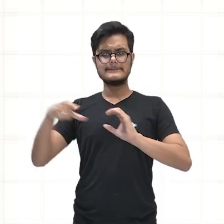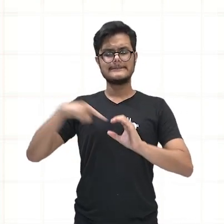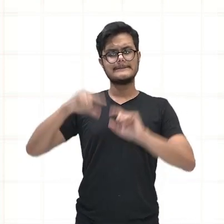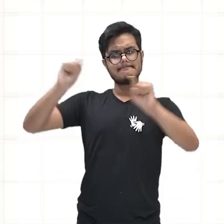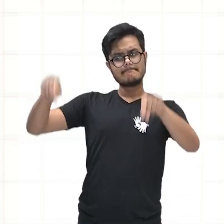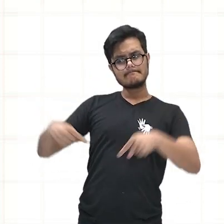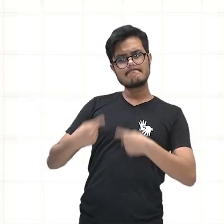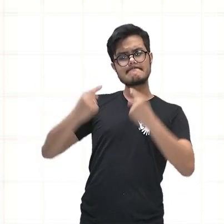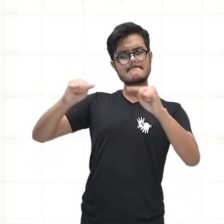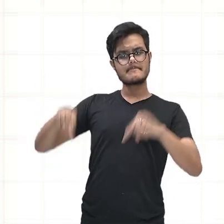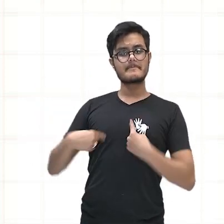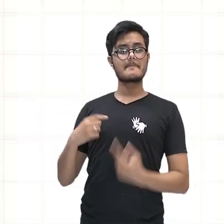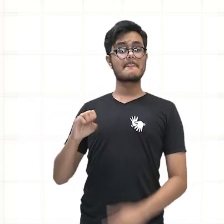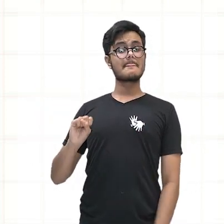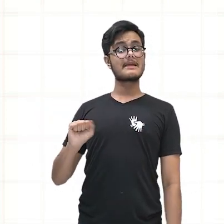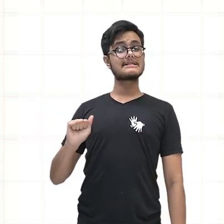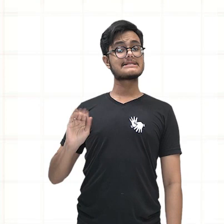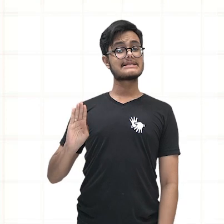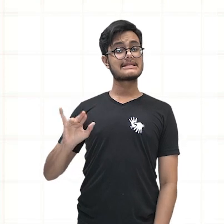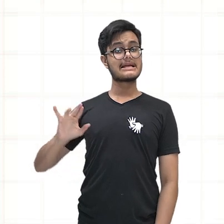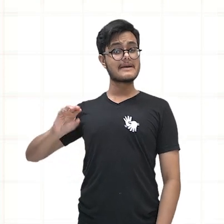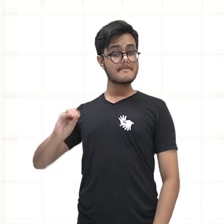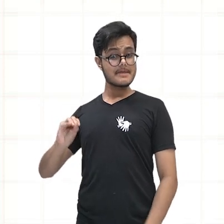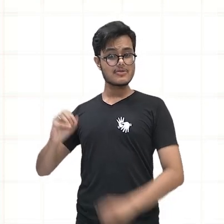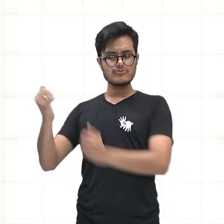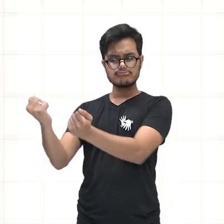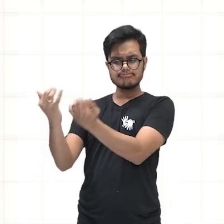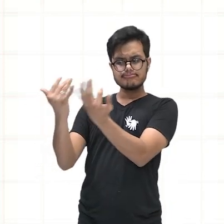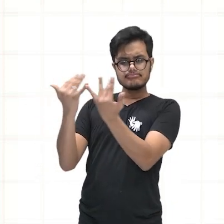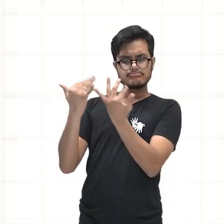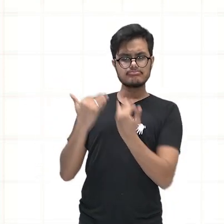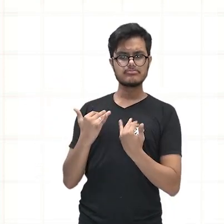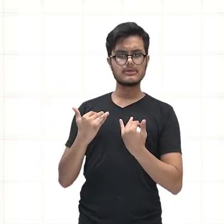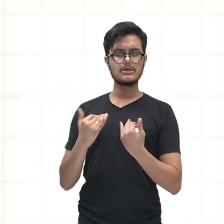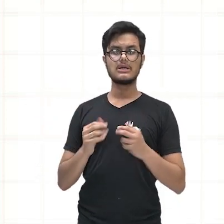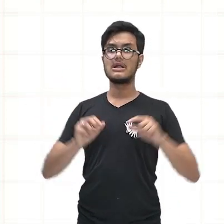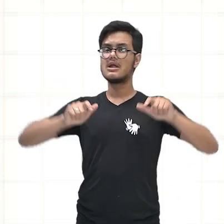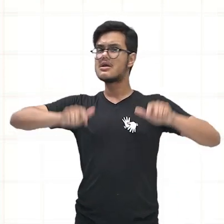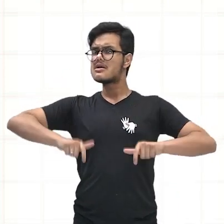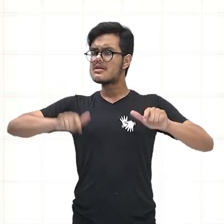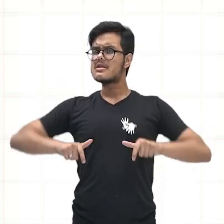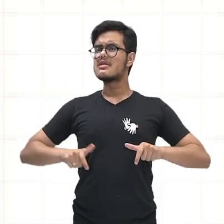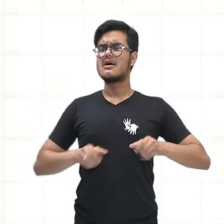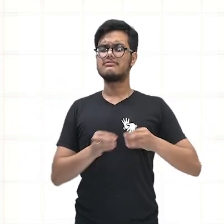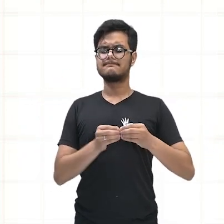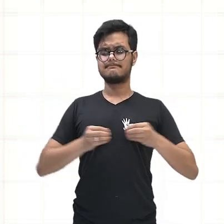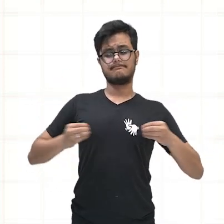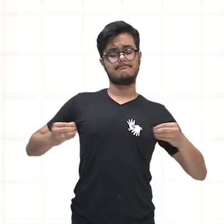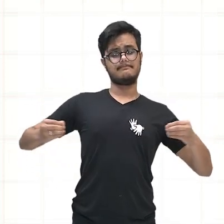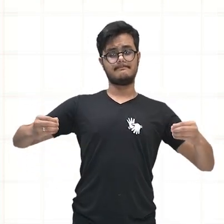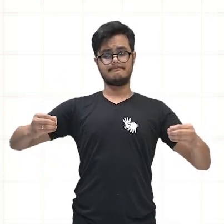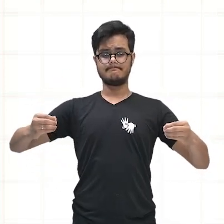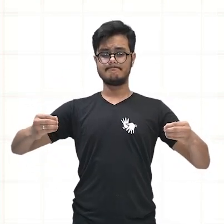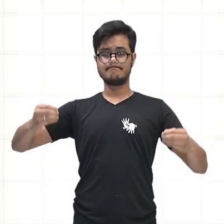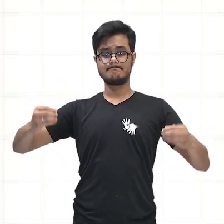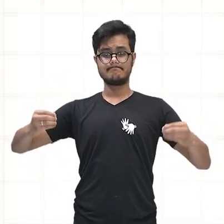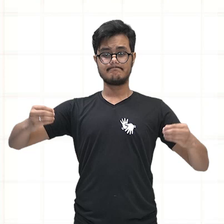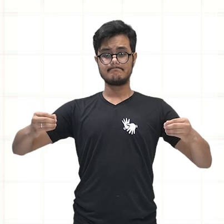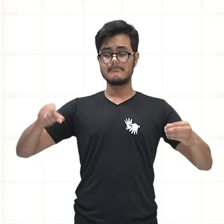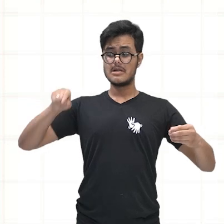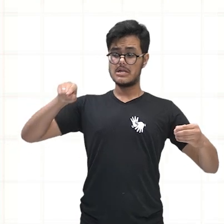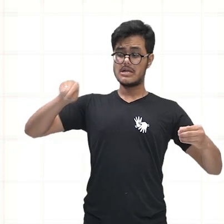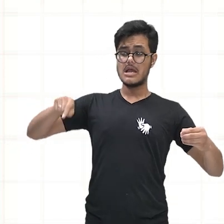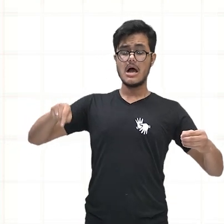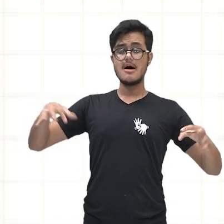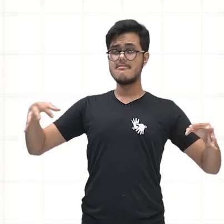que começaram a para aquelas para aquela região que acabaram se tornando ali seus vizinhos os latinos então iriam